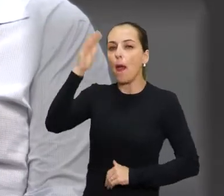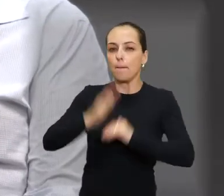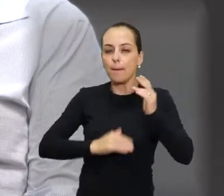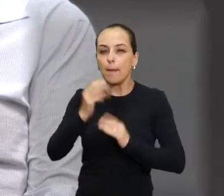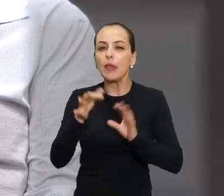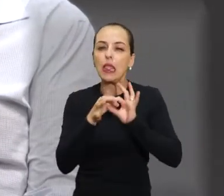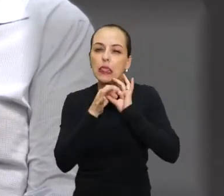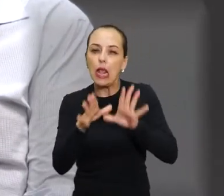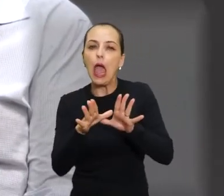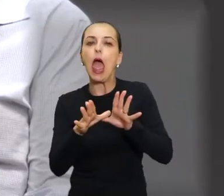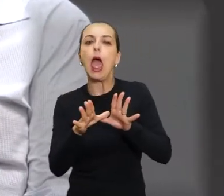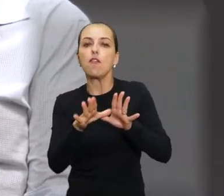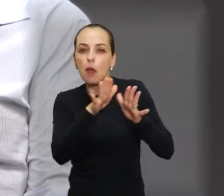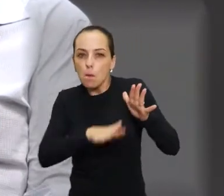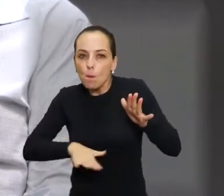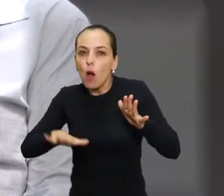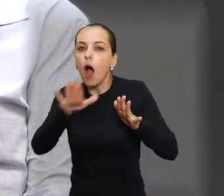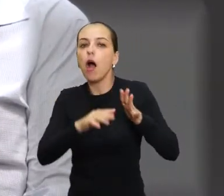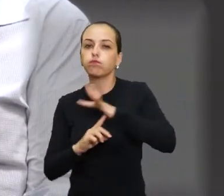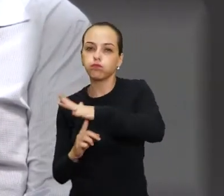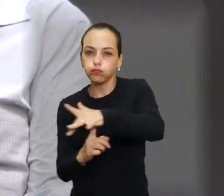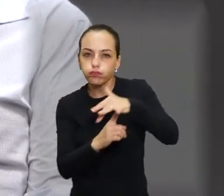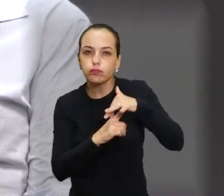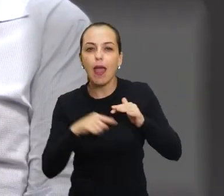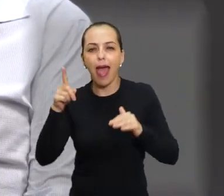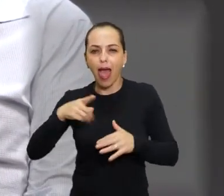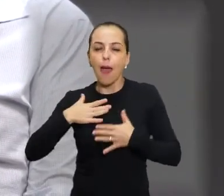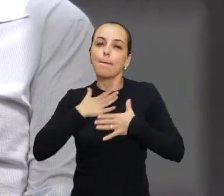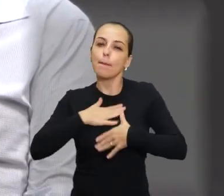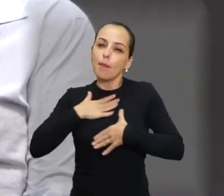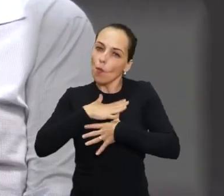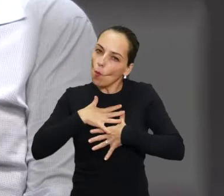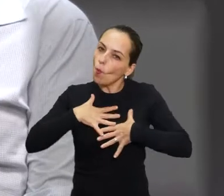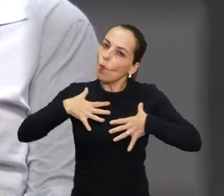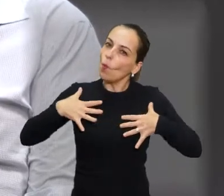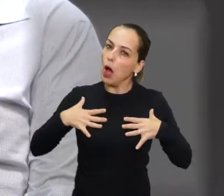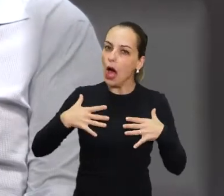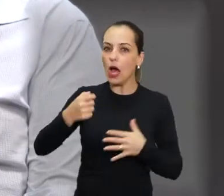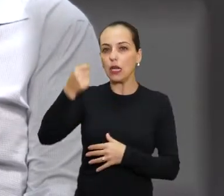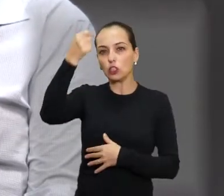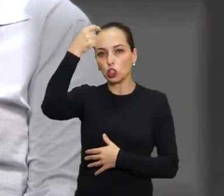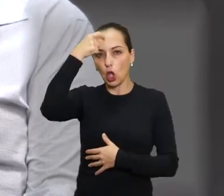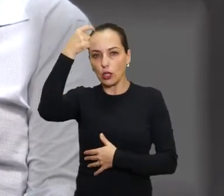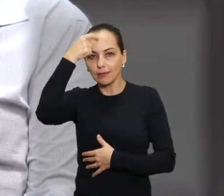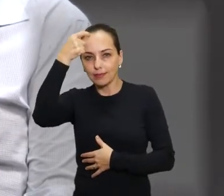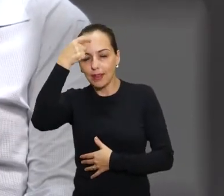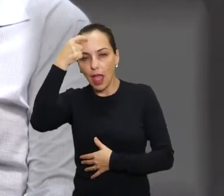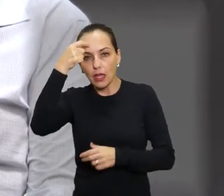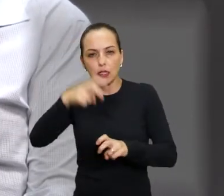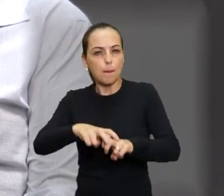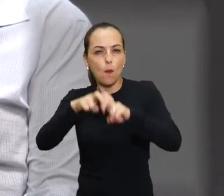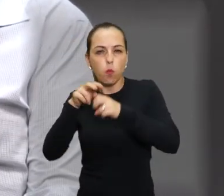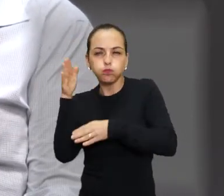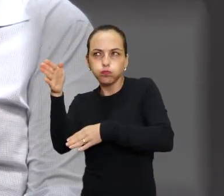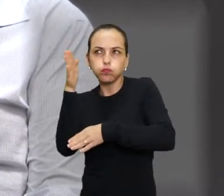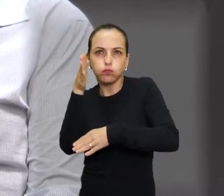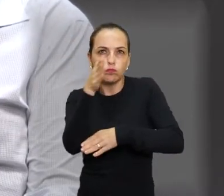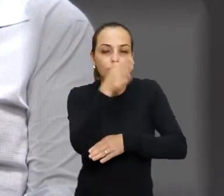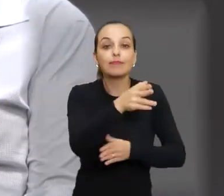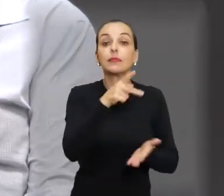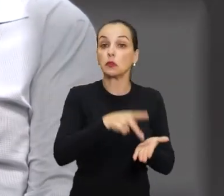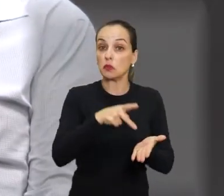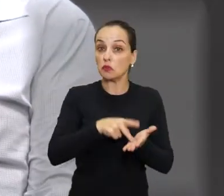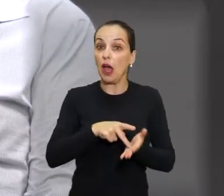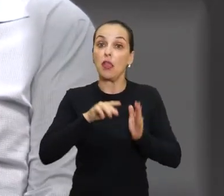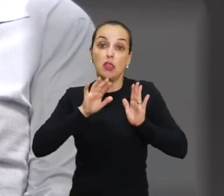livre comprovadamente estão associadas a bem-estar psicológico, inclusive, a gente tem que ir nesses